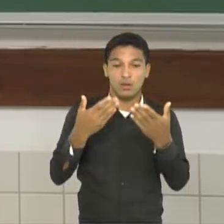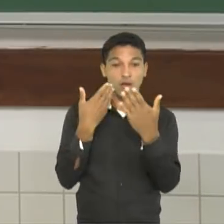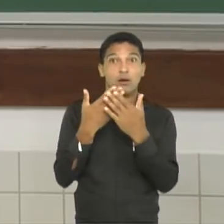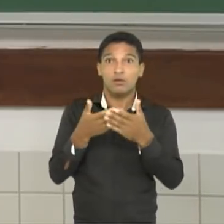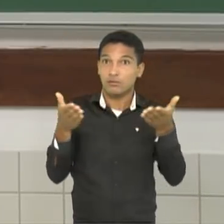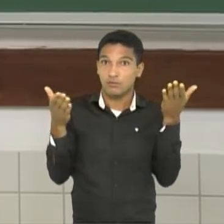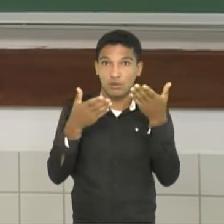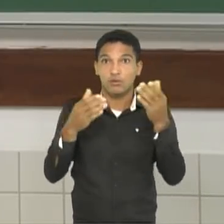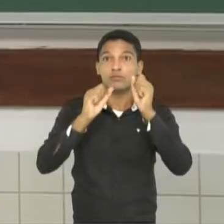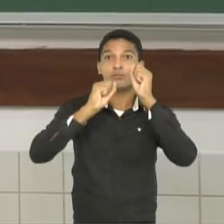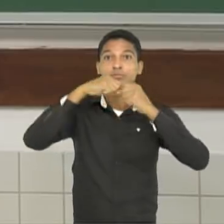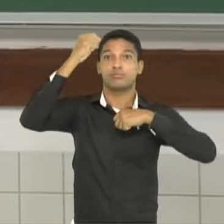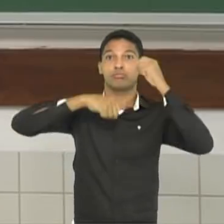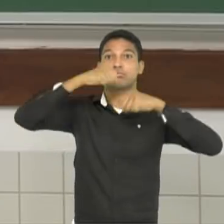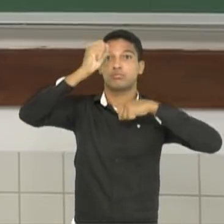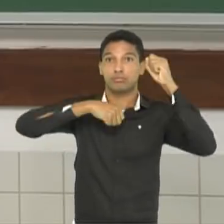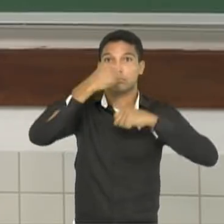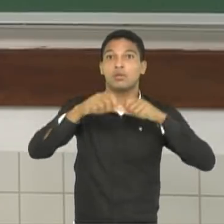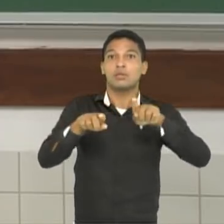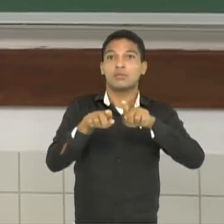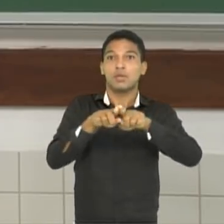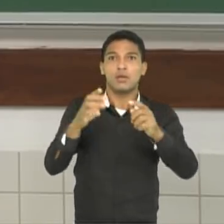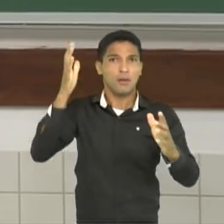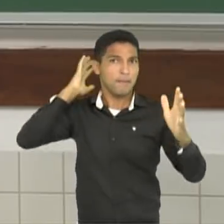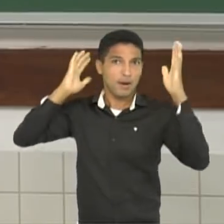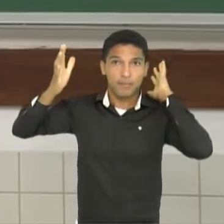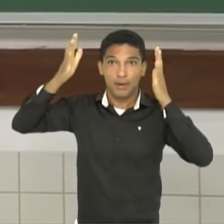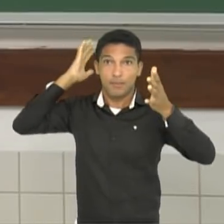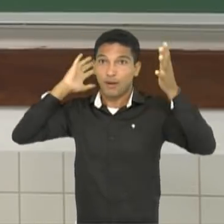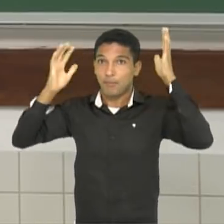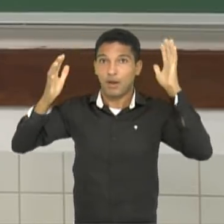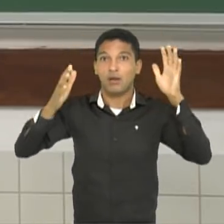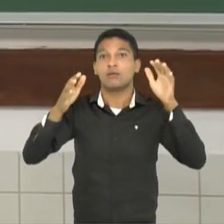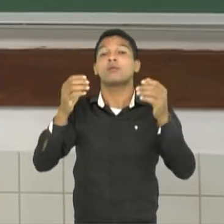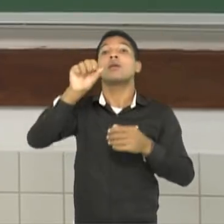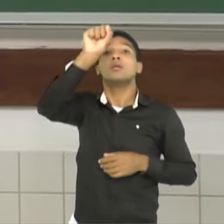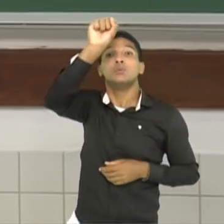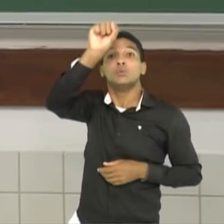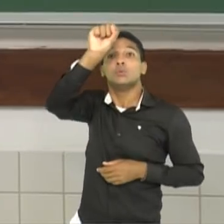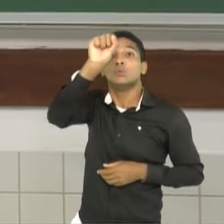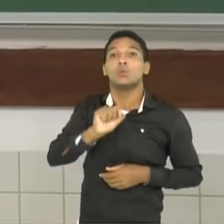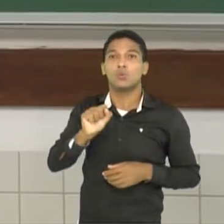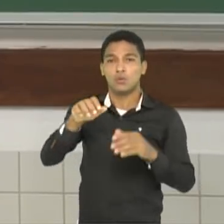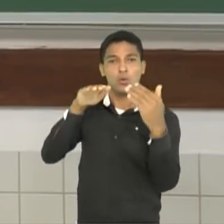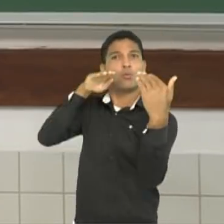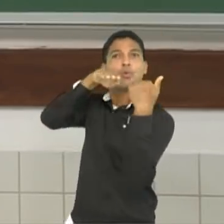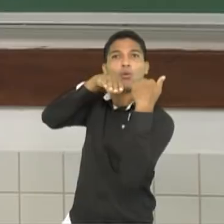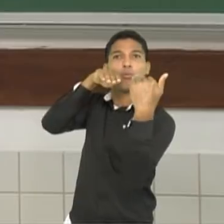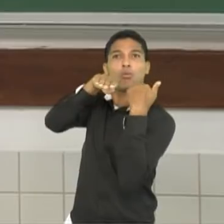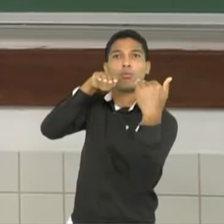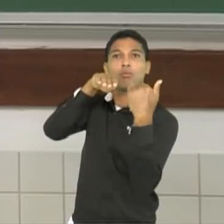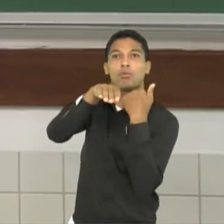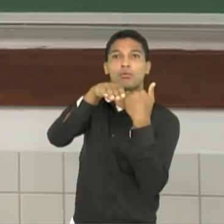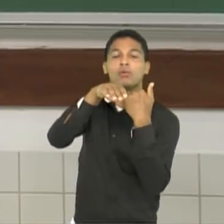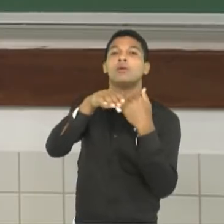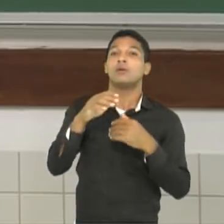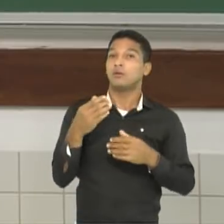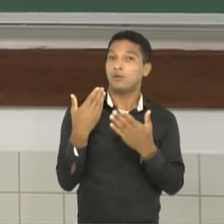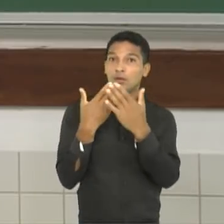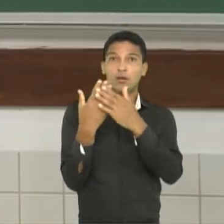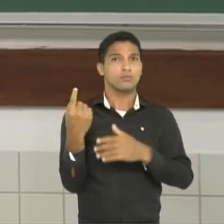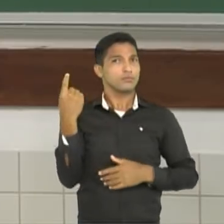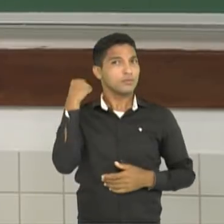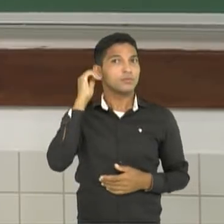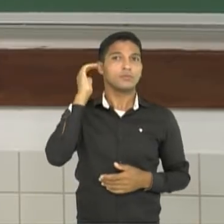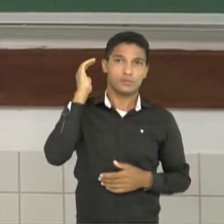industrialização, redes de transporte e comunicação na região sul. Já falamos das outras regiões até as nossas últimas